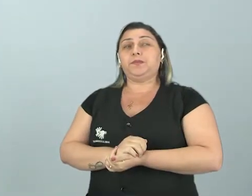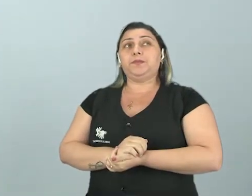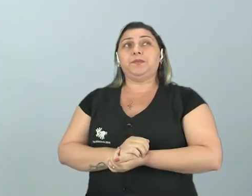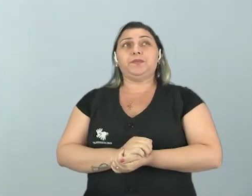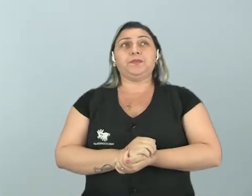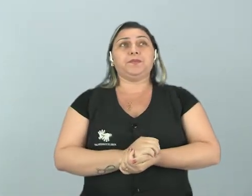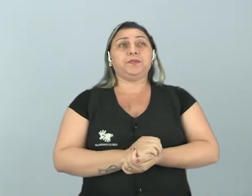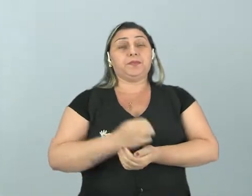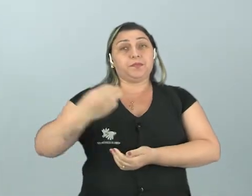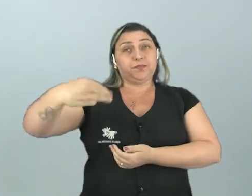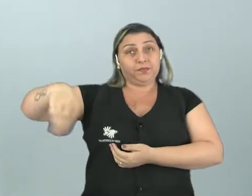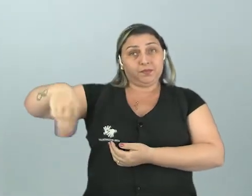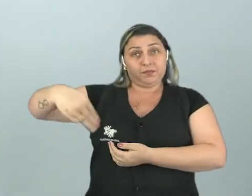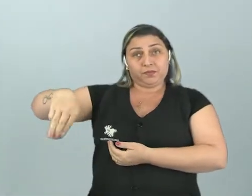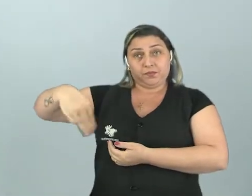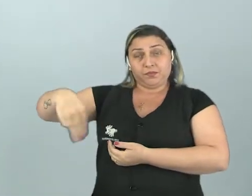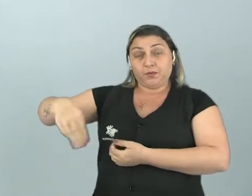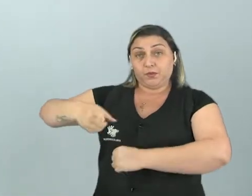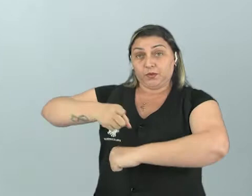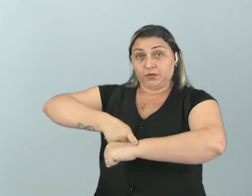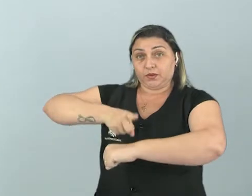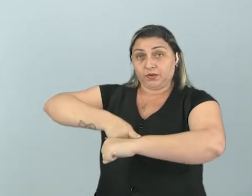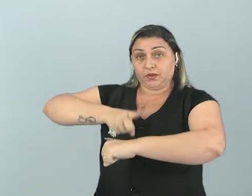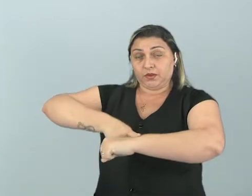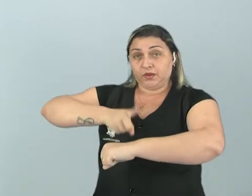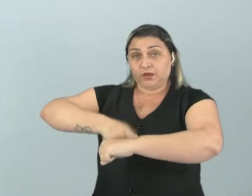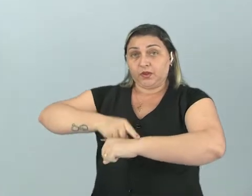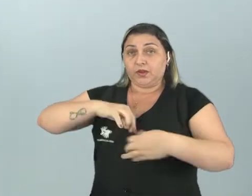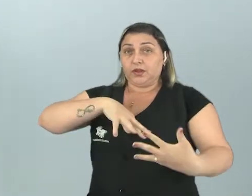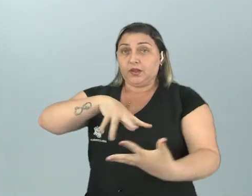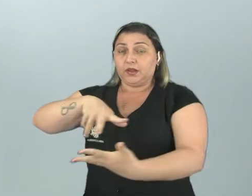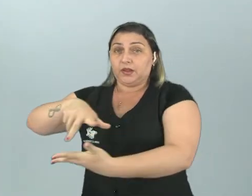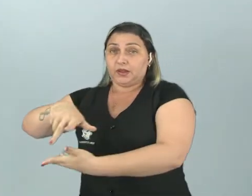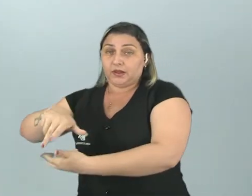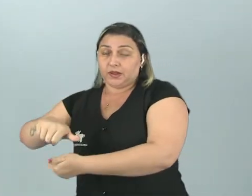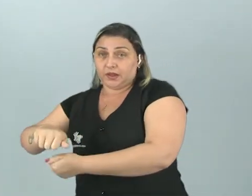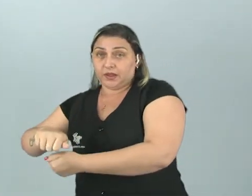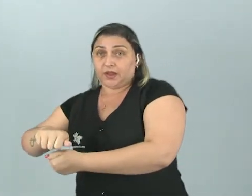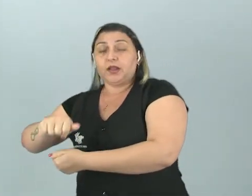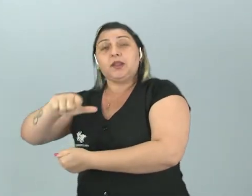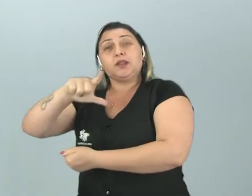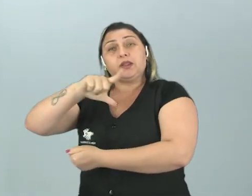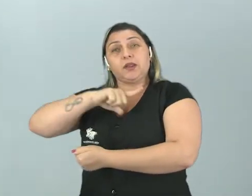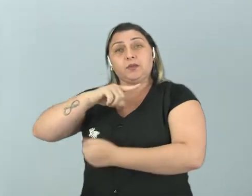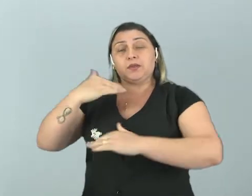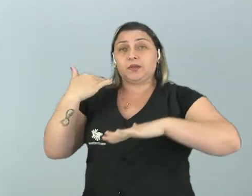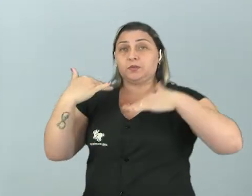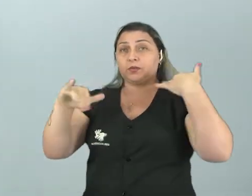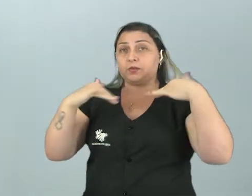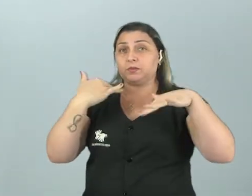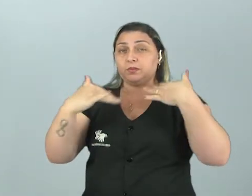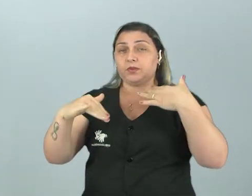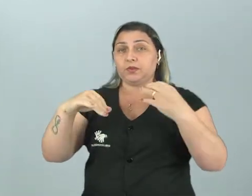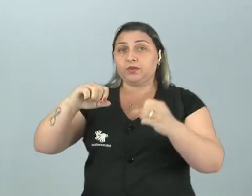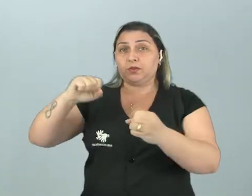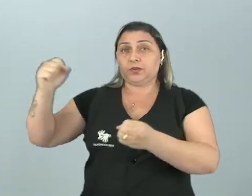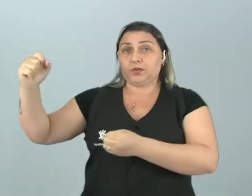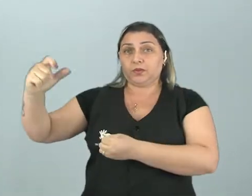em medidas matemáticas esse tempo que a Terra leva para fazer esse movimento em torno do